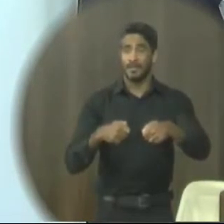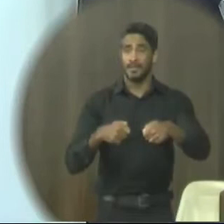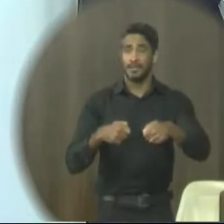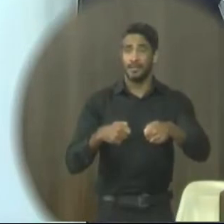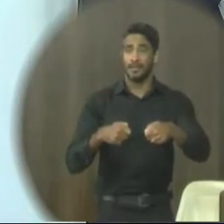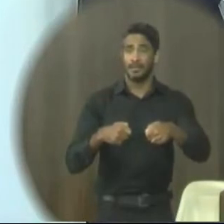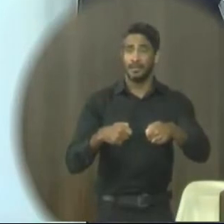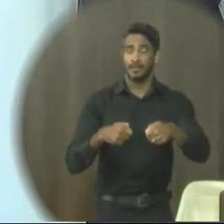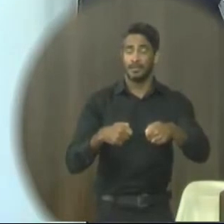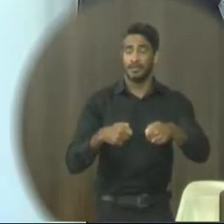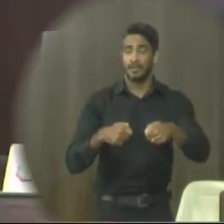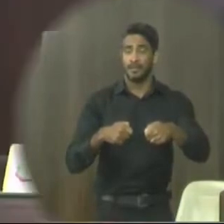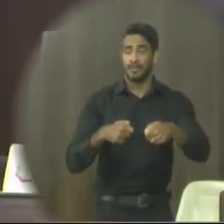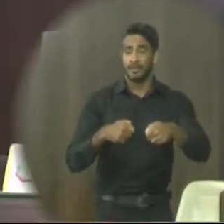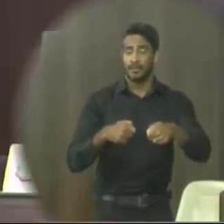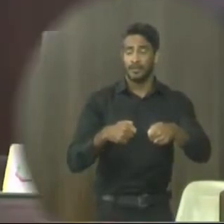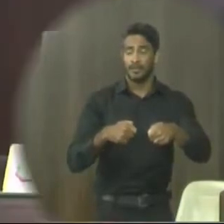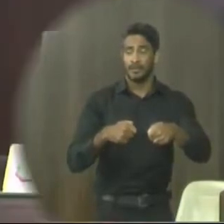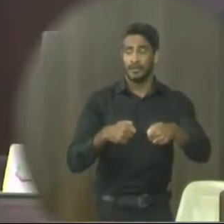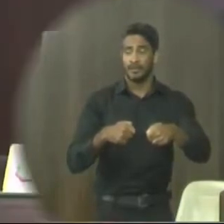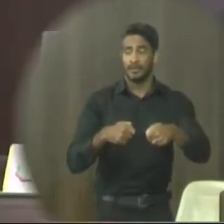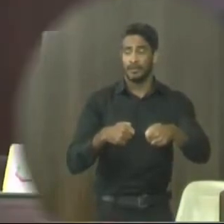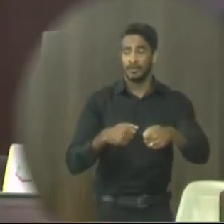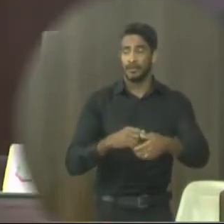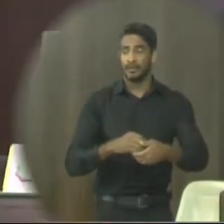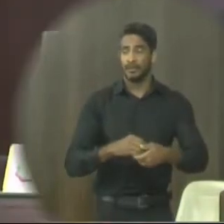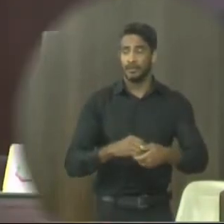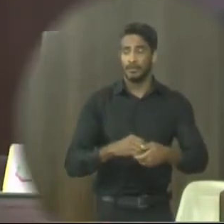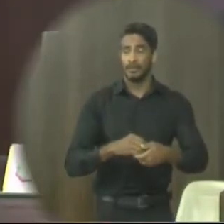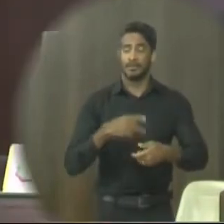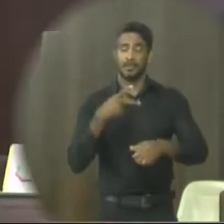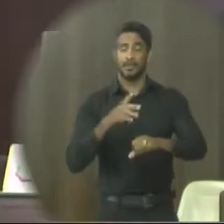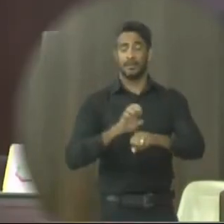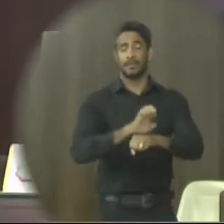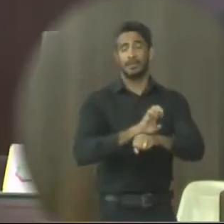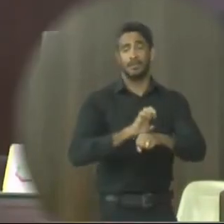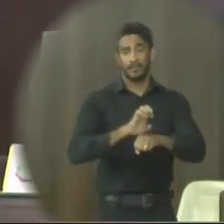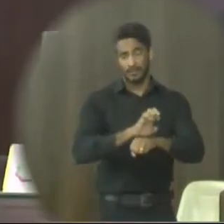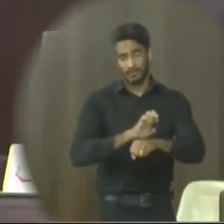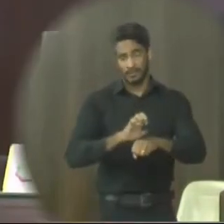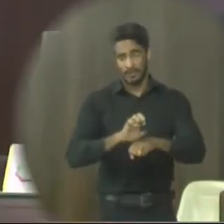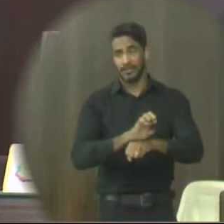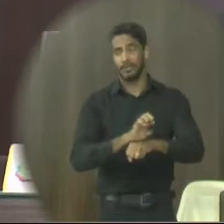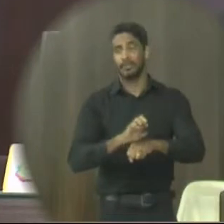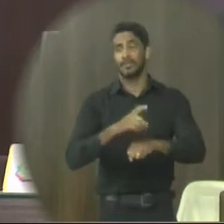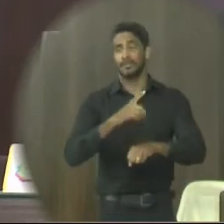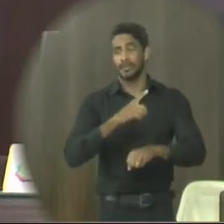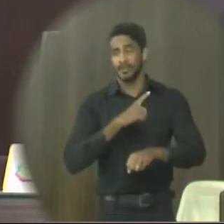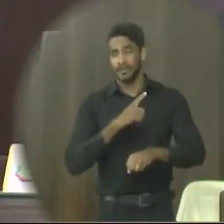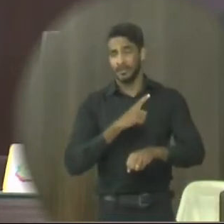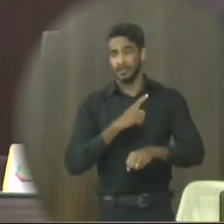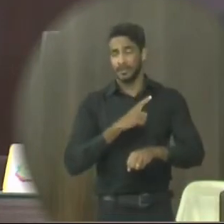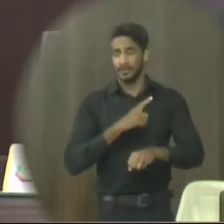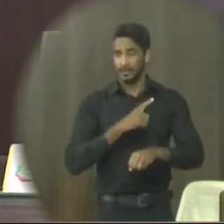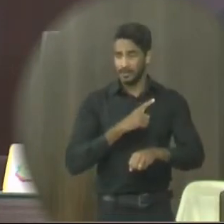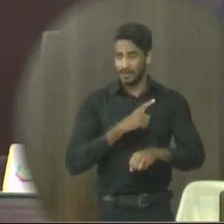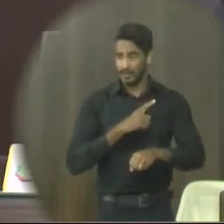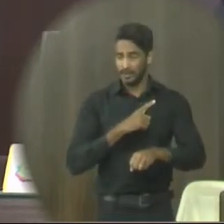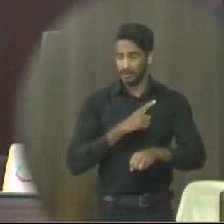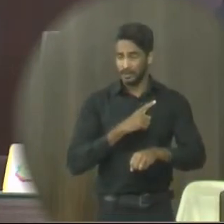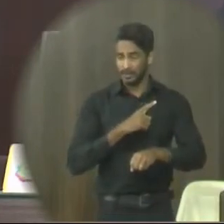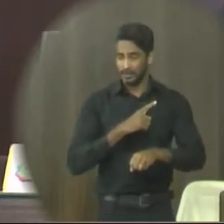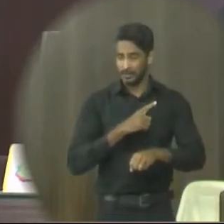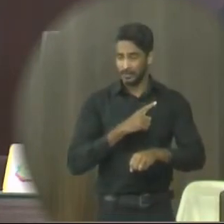competência privativa do senhor do Poder Executivo, e que pode sim ser admitido sob pena